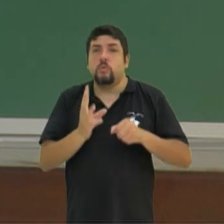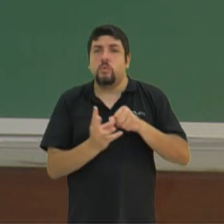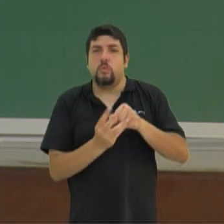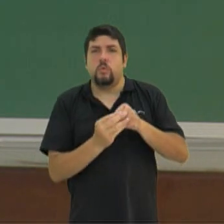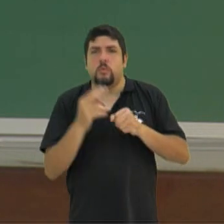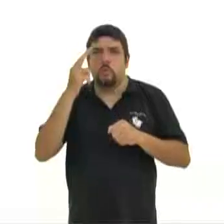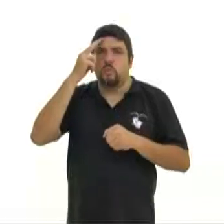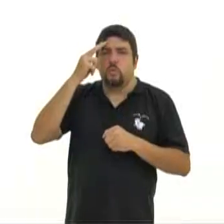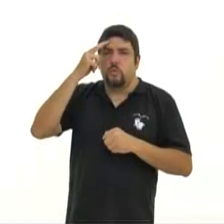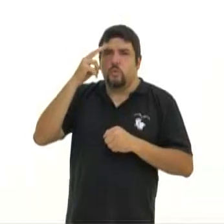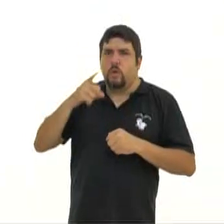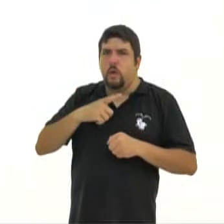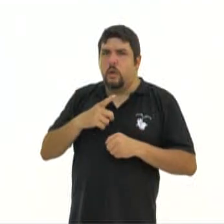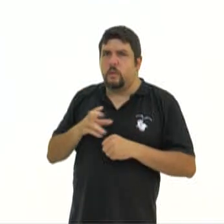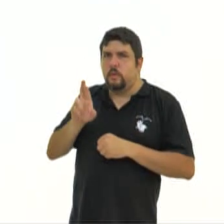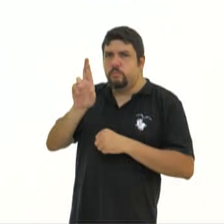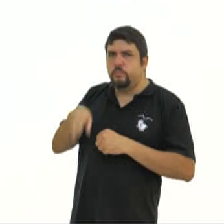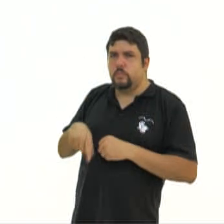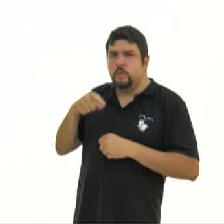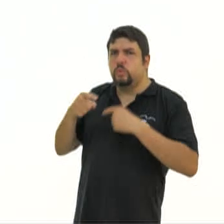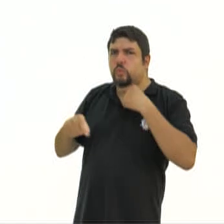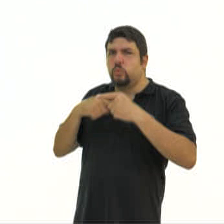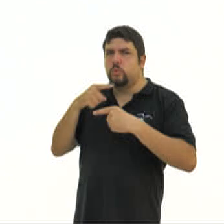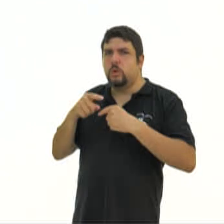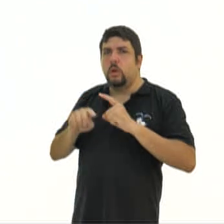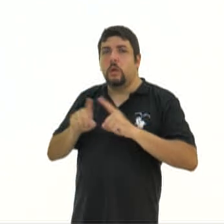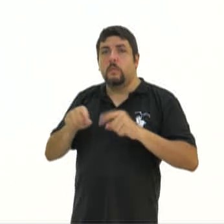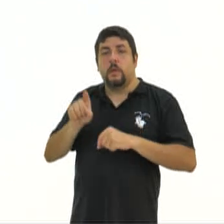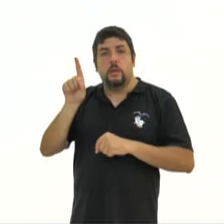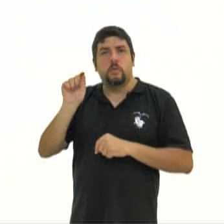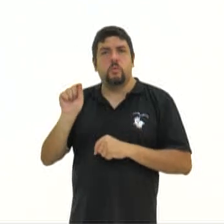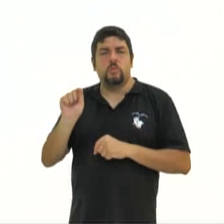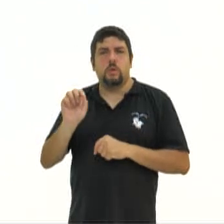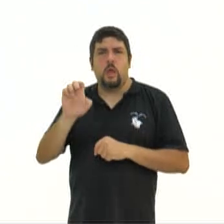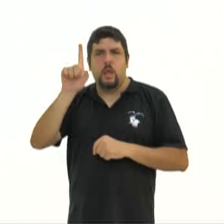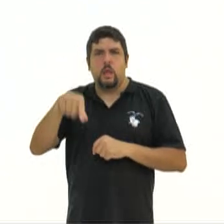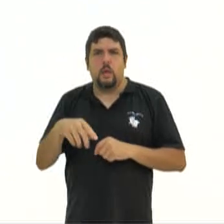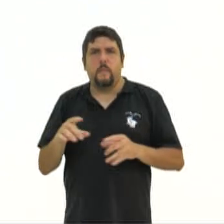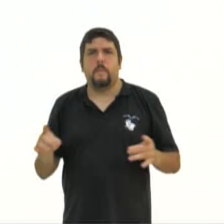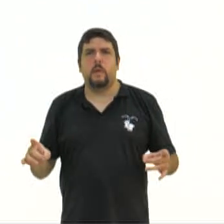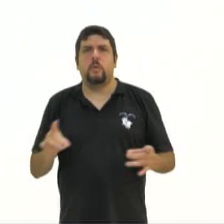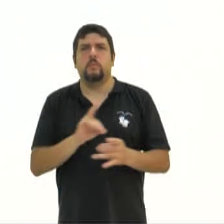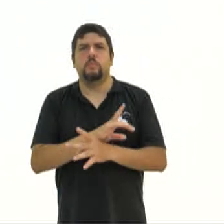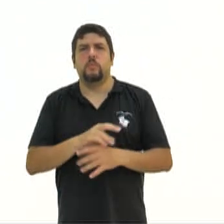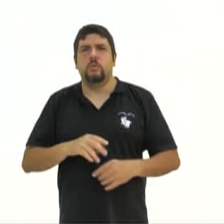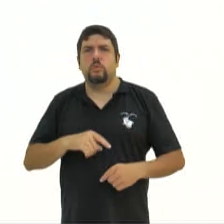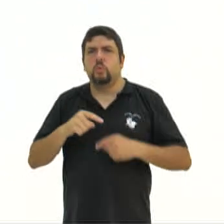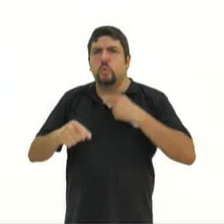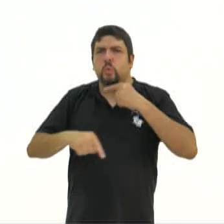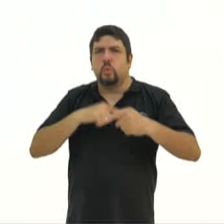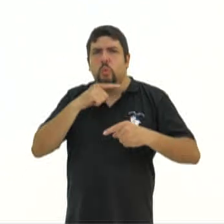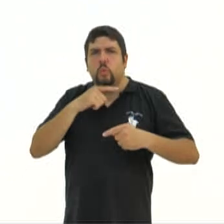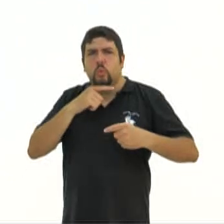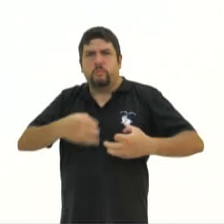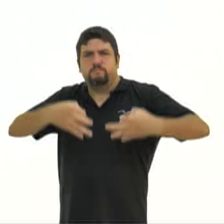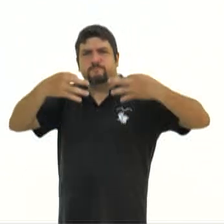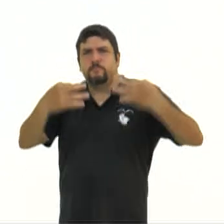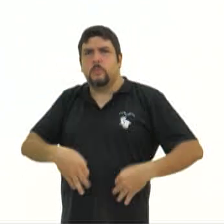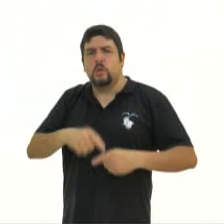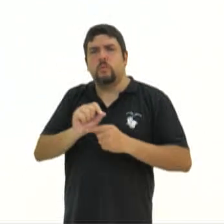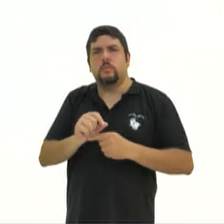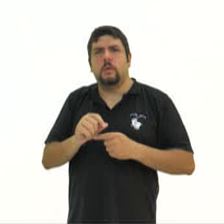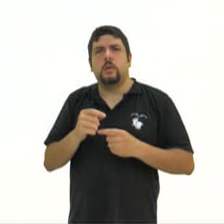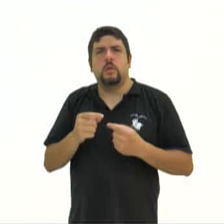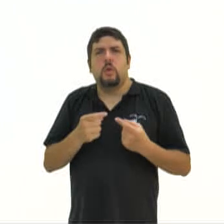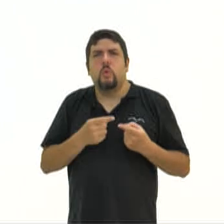duvidar, Descartes, contudo, não considera que ele seja suficiente para duvidar radicalmente da possibilidade de